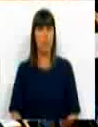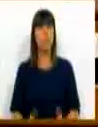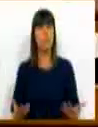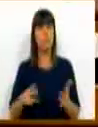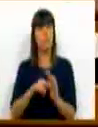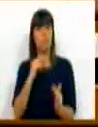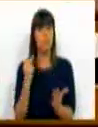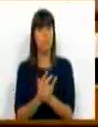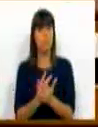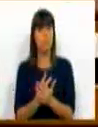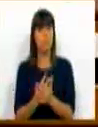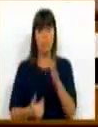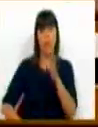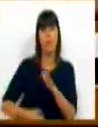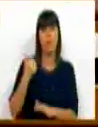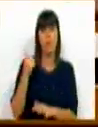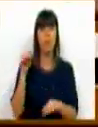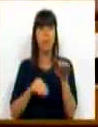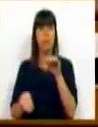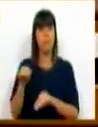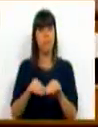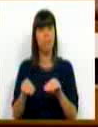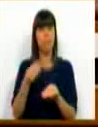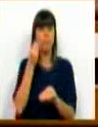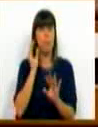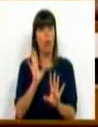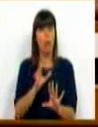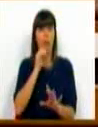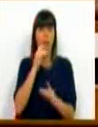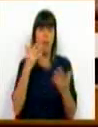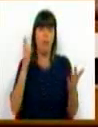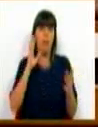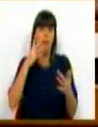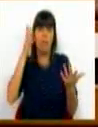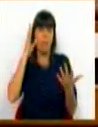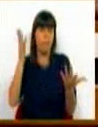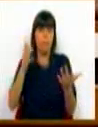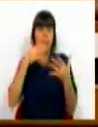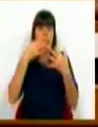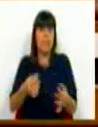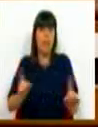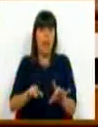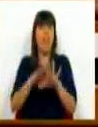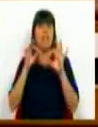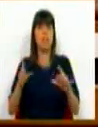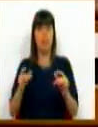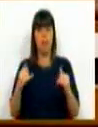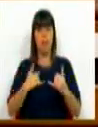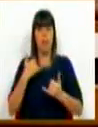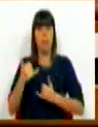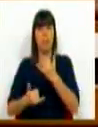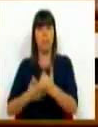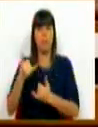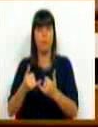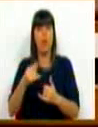As derrotas e as vitórias eleitorais são sempre efêmeras, tal como as passagens dos